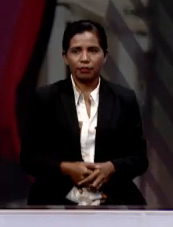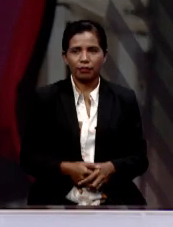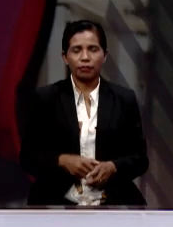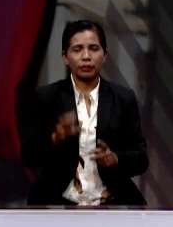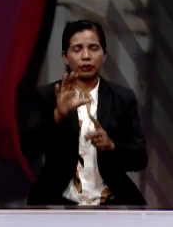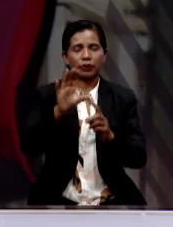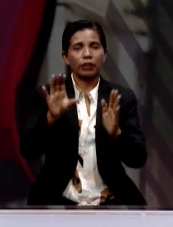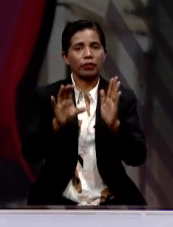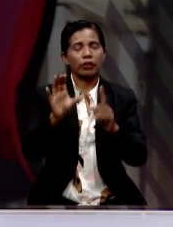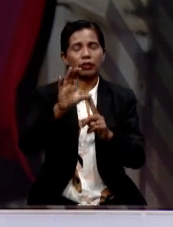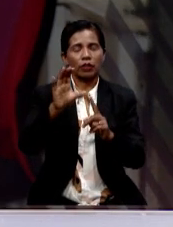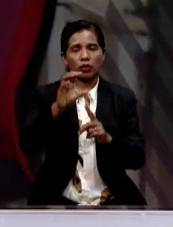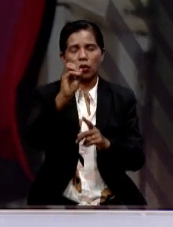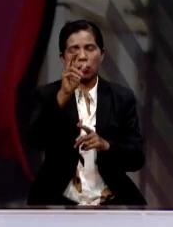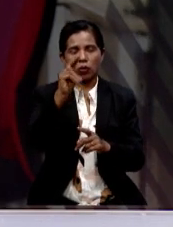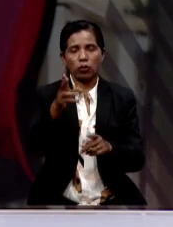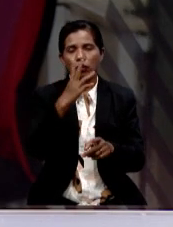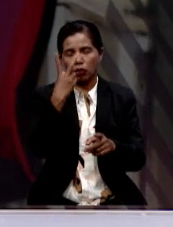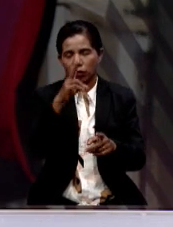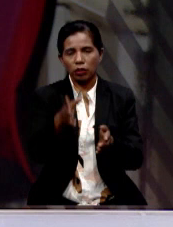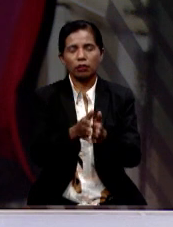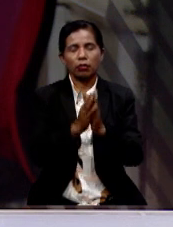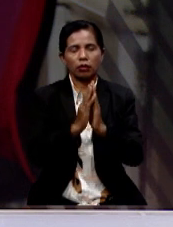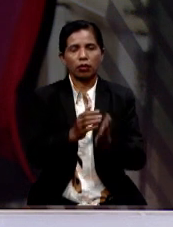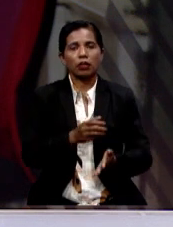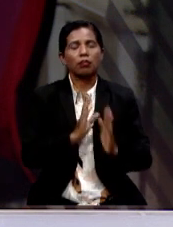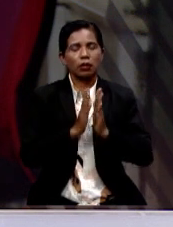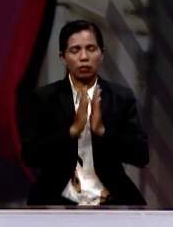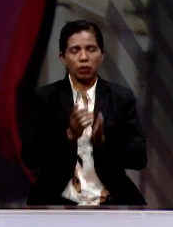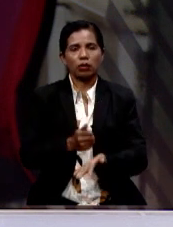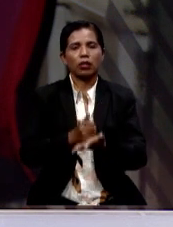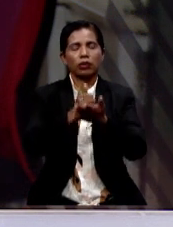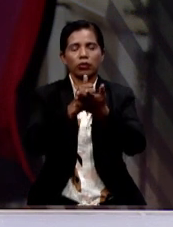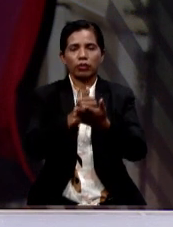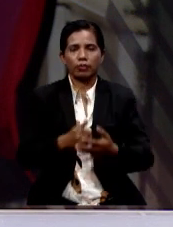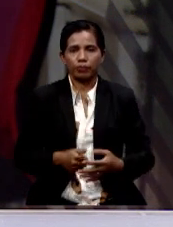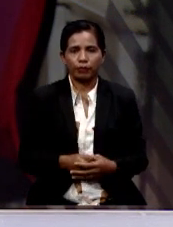Chefe ONU Russo junta militar em Myanmar auto-liberta prisioneiro político Sira.